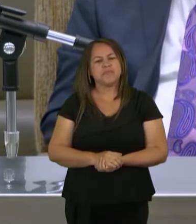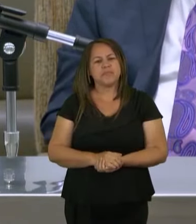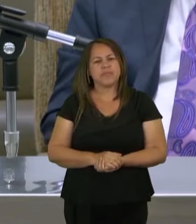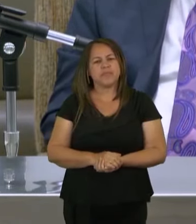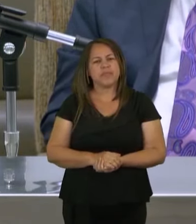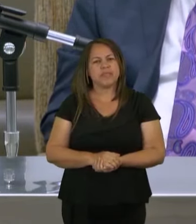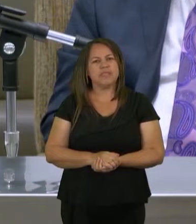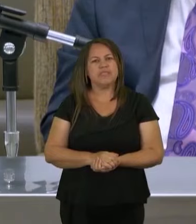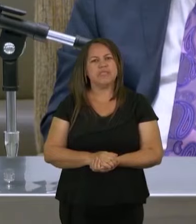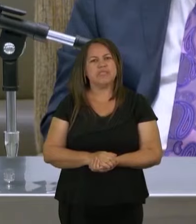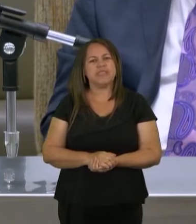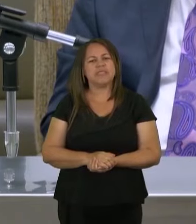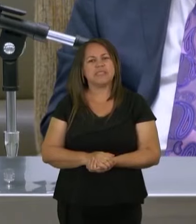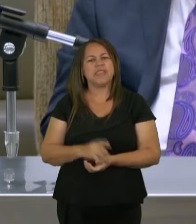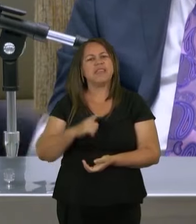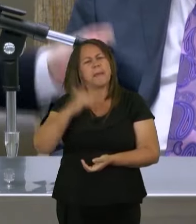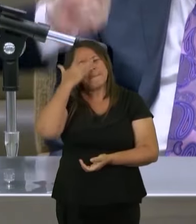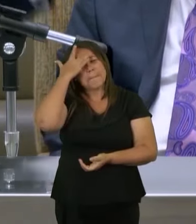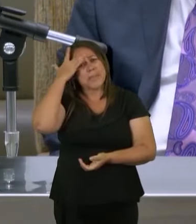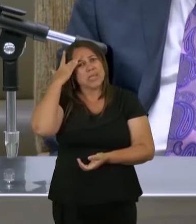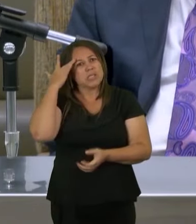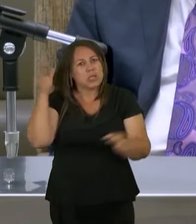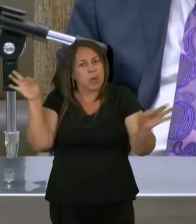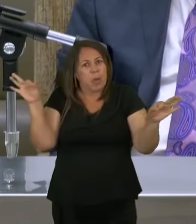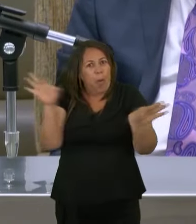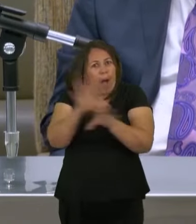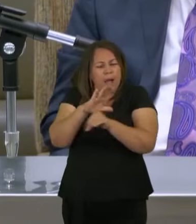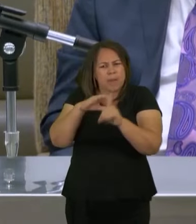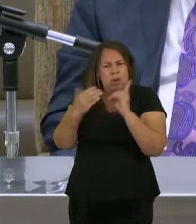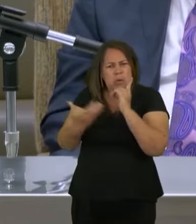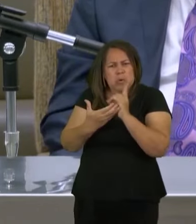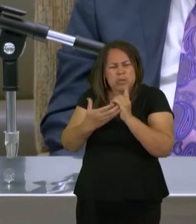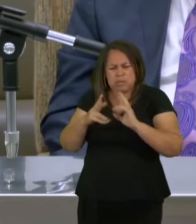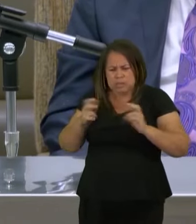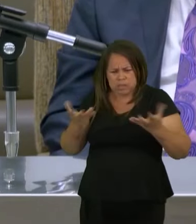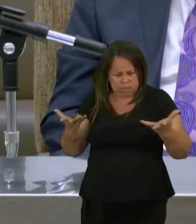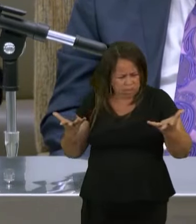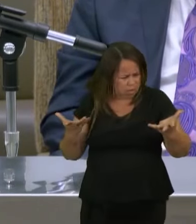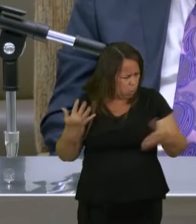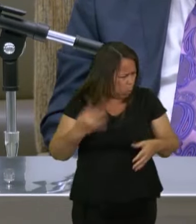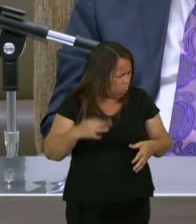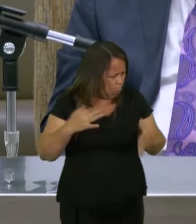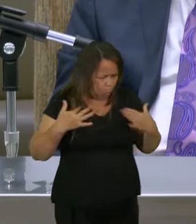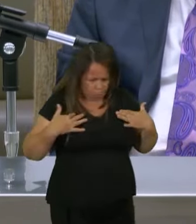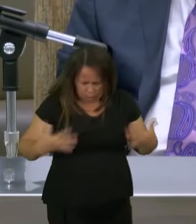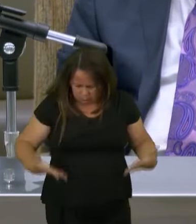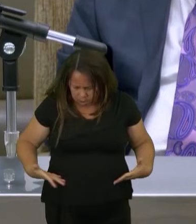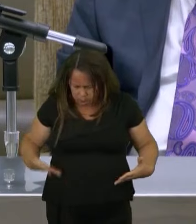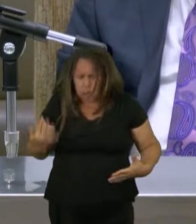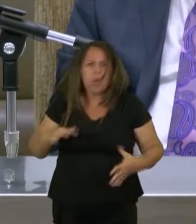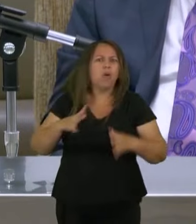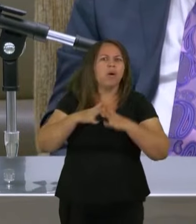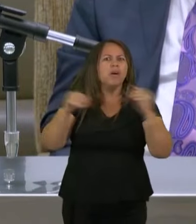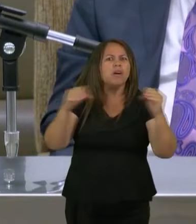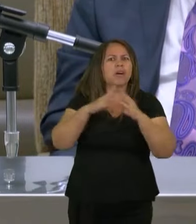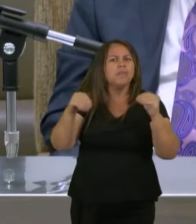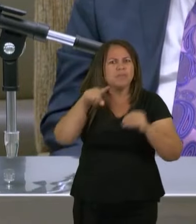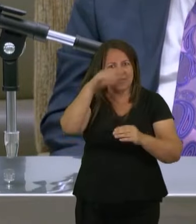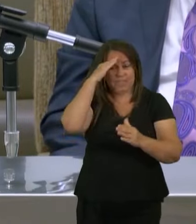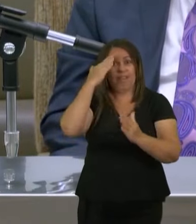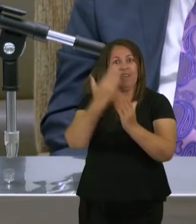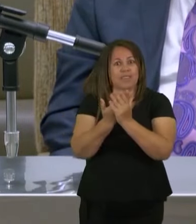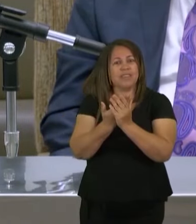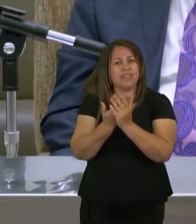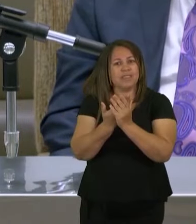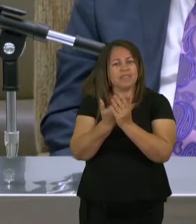Tem gente que vai sair do culto e vai perceber que a dor foi embora. Você crê nisso nessa noite?